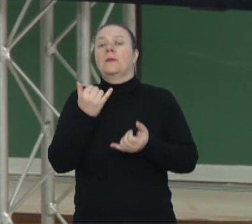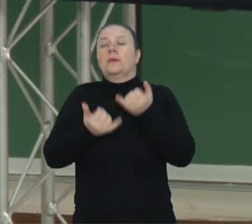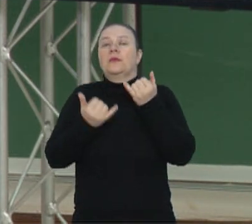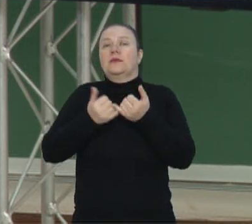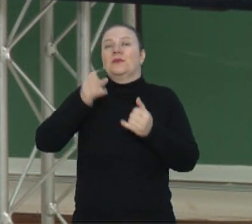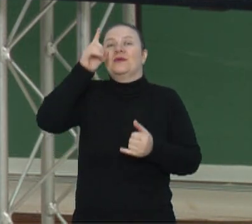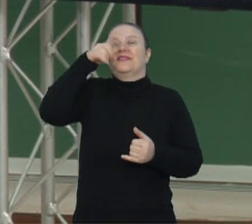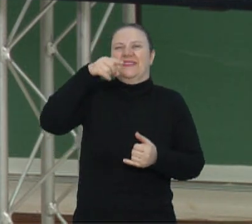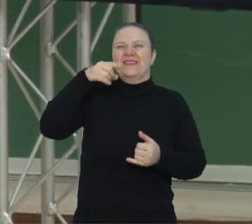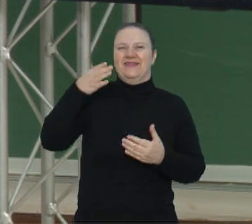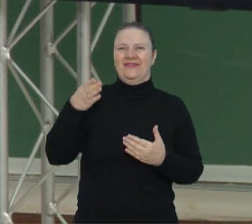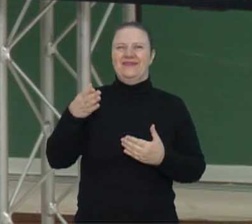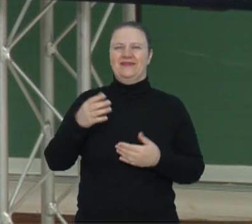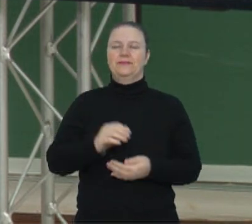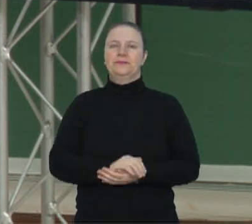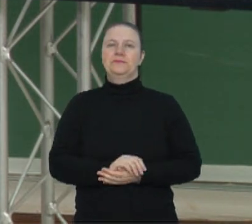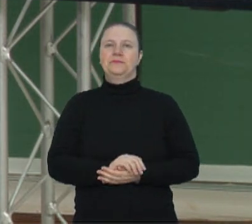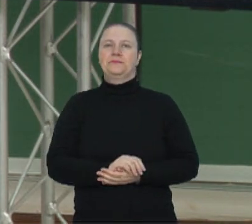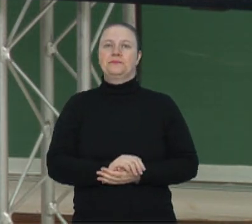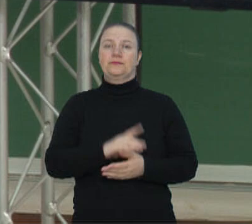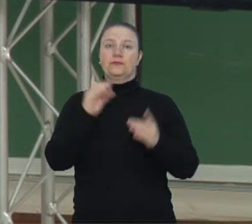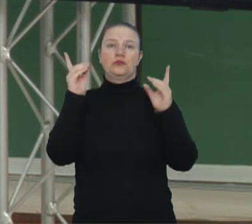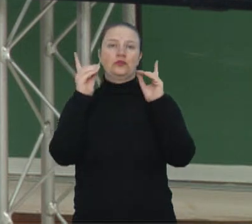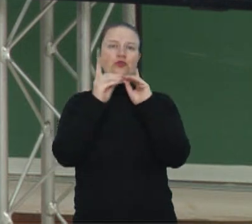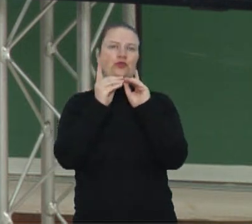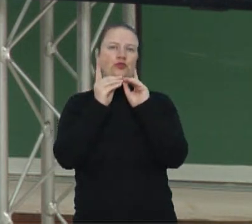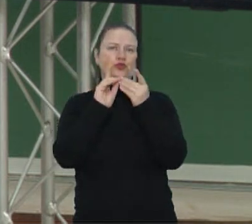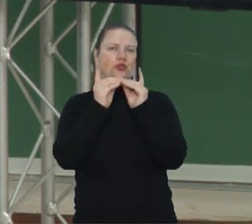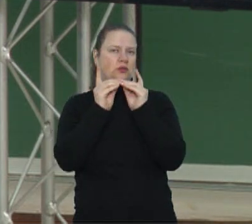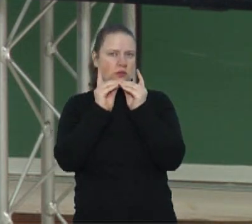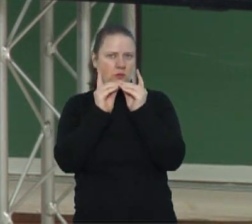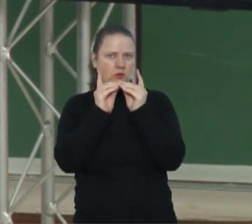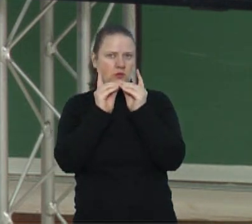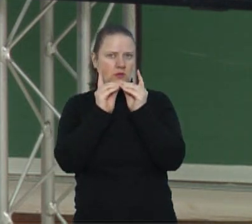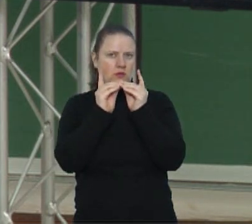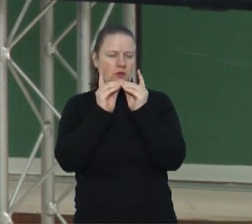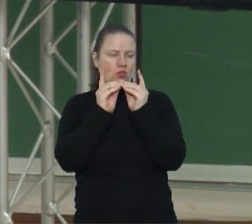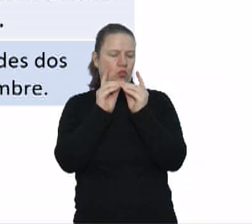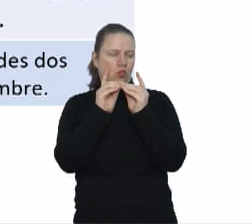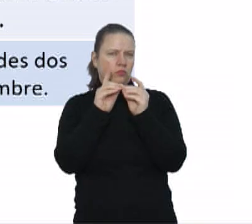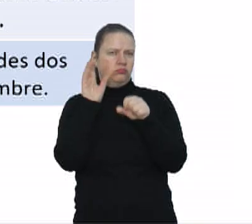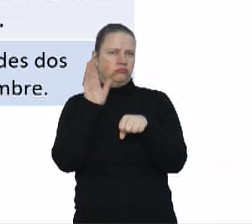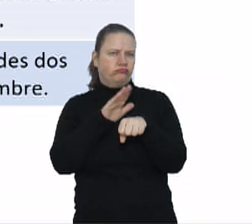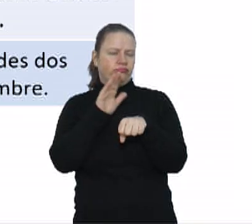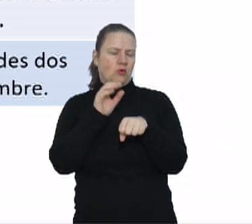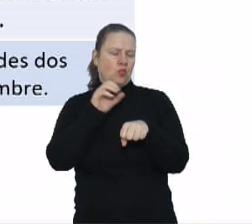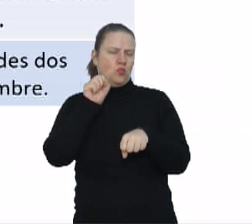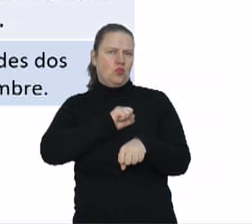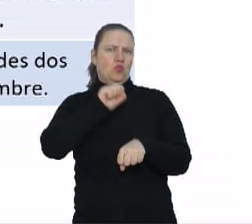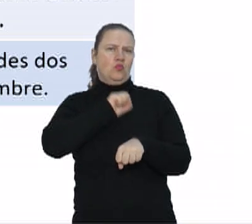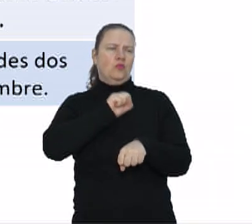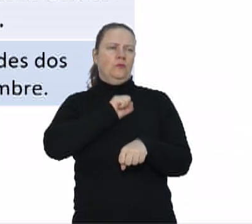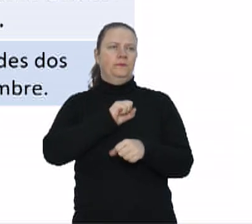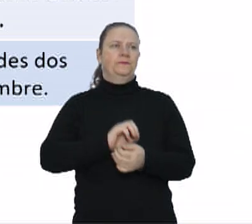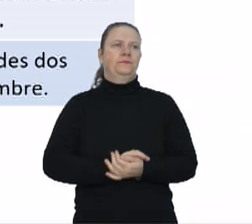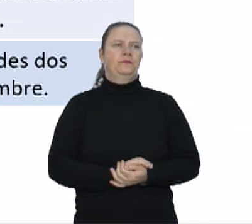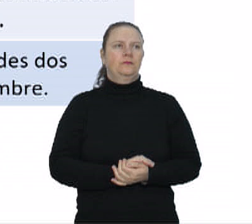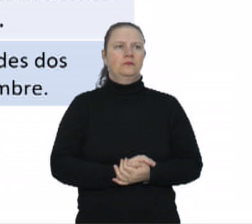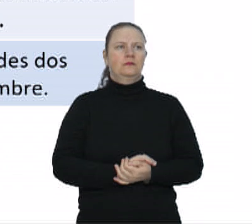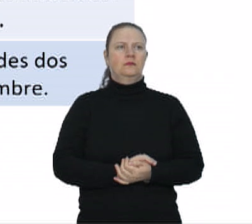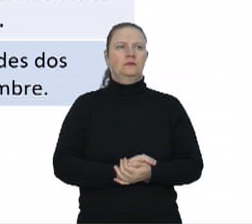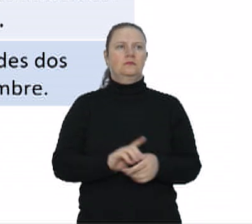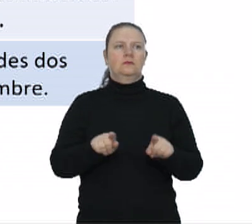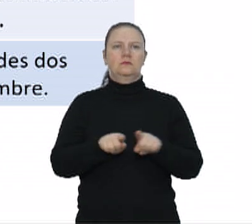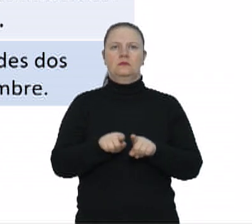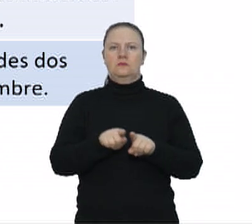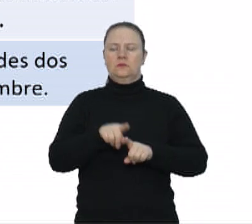dessas acentuações é chamada de dinâmica, né? Ela dá o ritmo musical, assim. Ela ajuda a dar o ritmo. E a gente falou